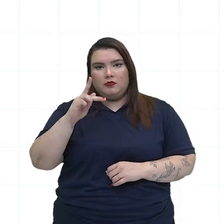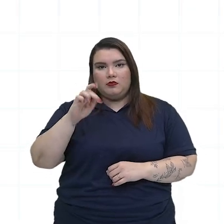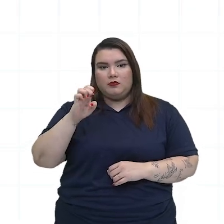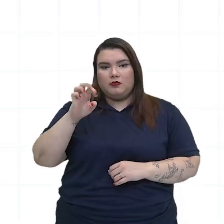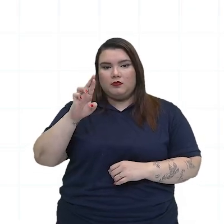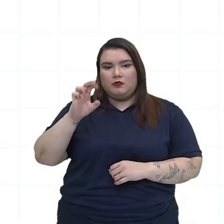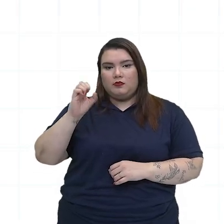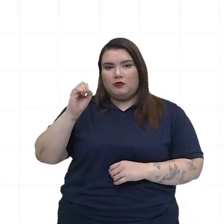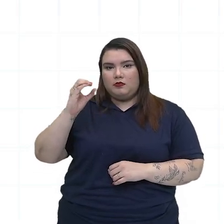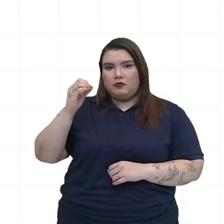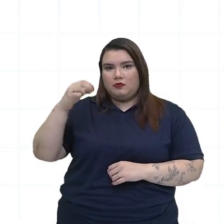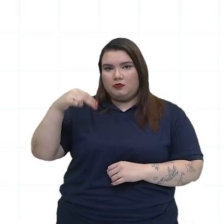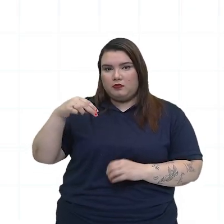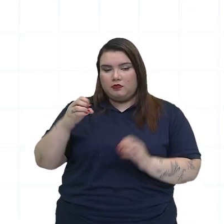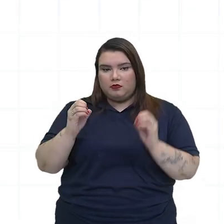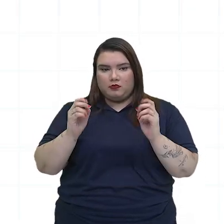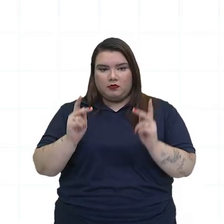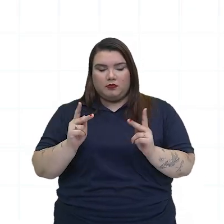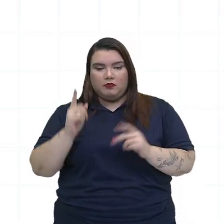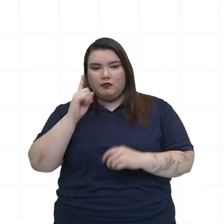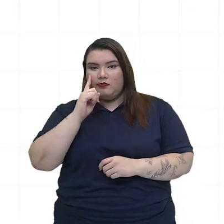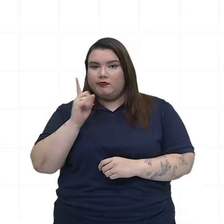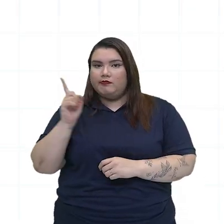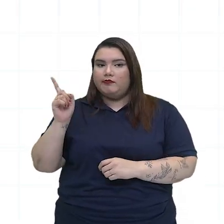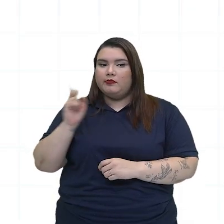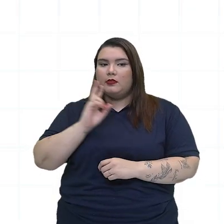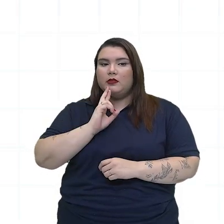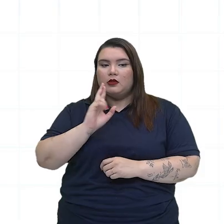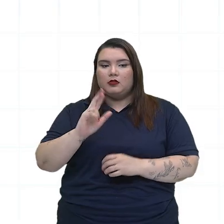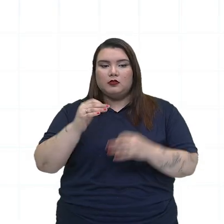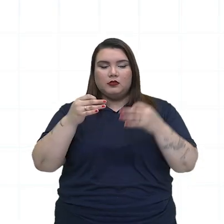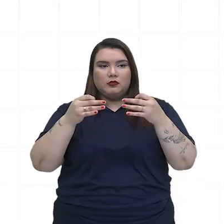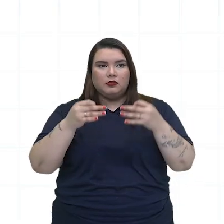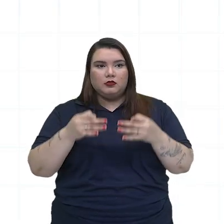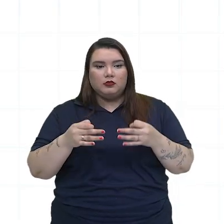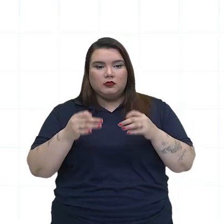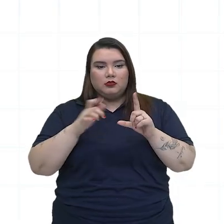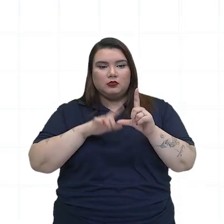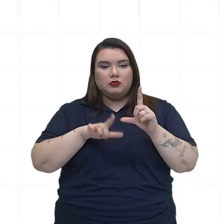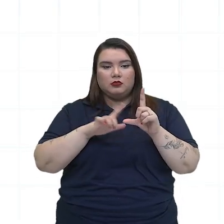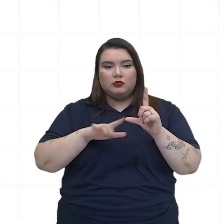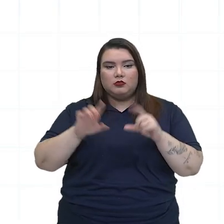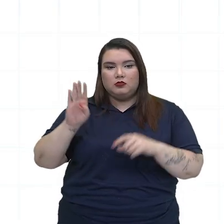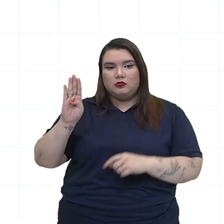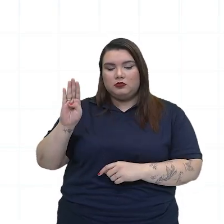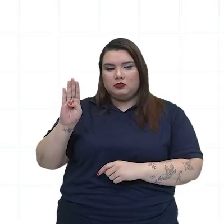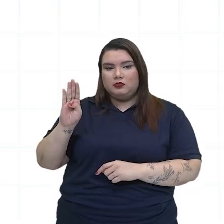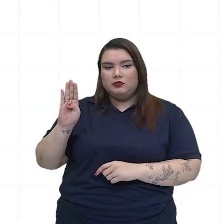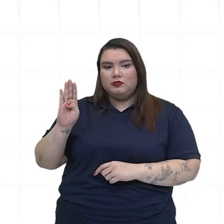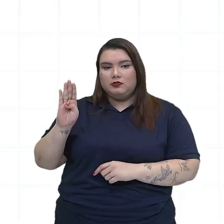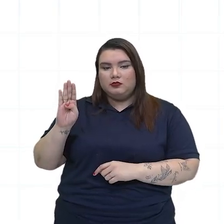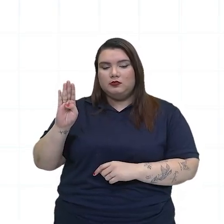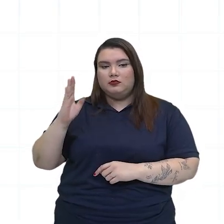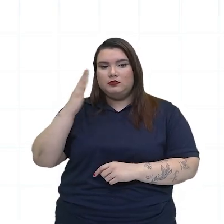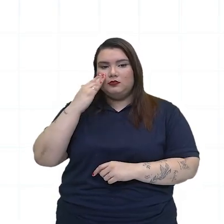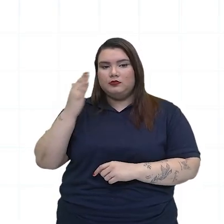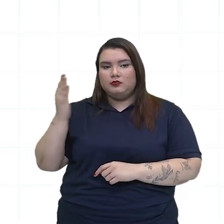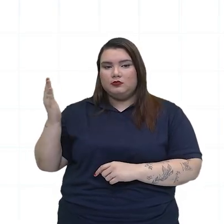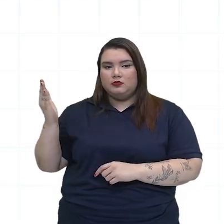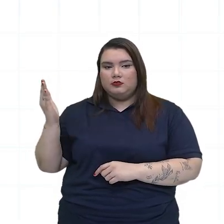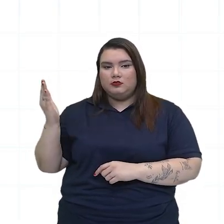am quiet, ok? Então aqui a resposta, né, é a letter B, I